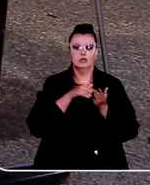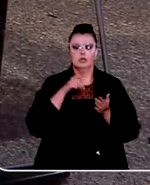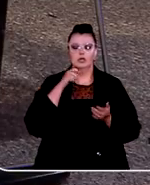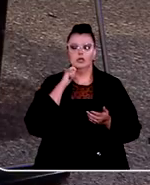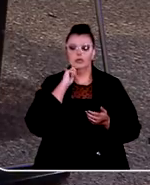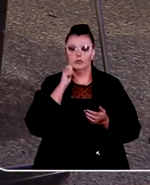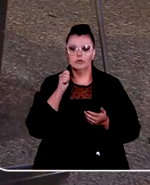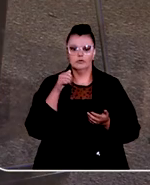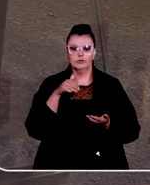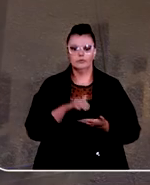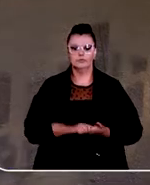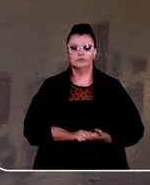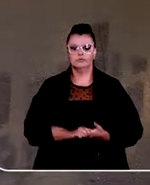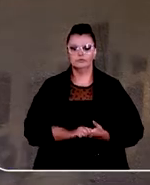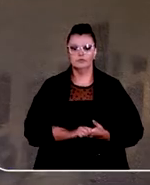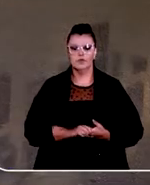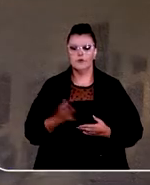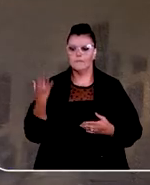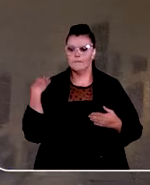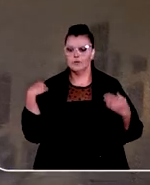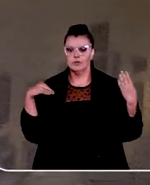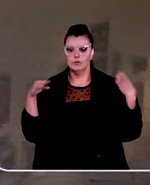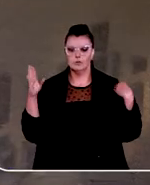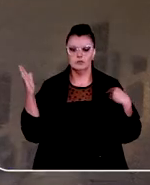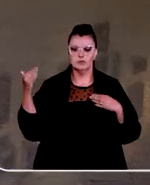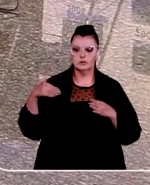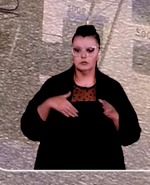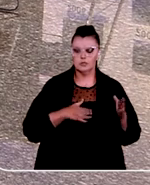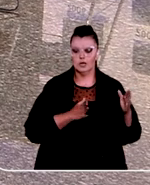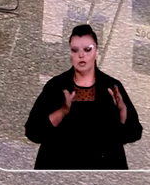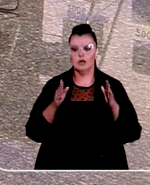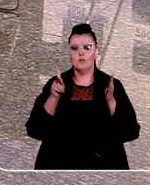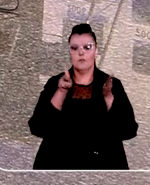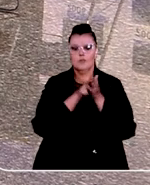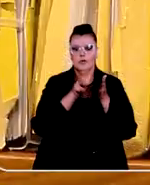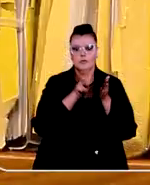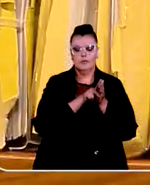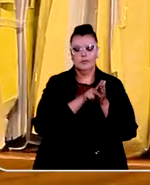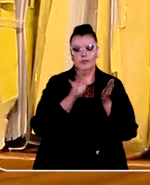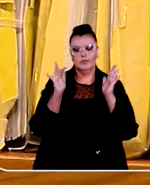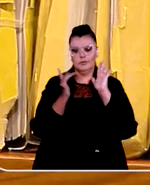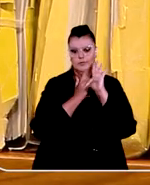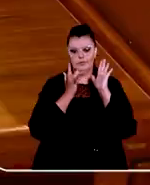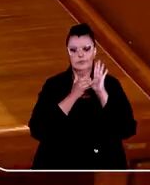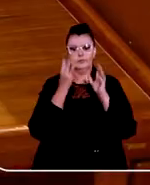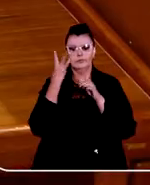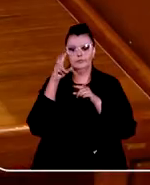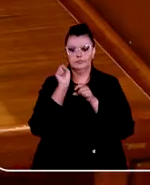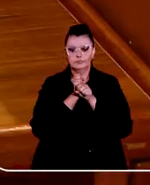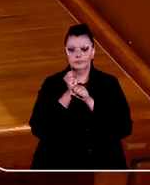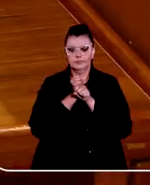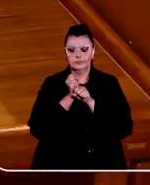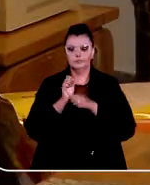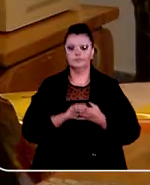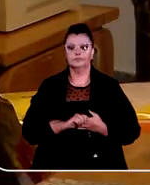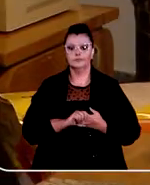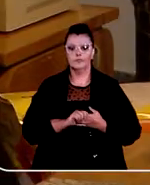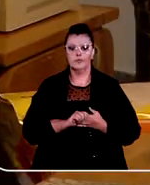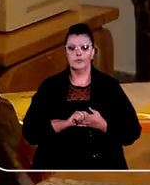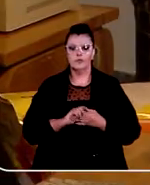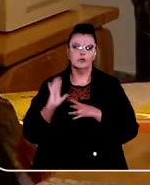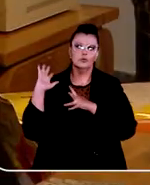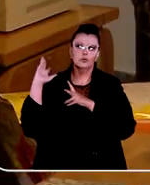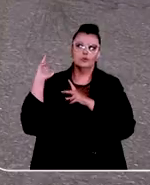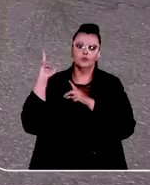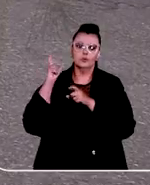ao digital os 35 anos da corte cidadã é o nome da segunda exposição que poderá ser visitada até o